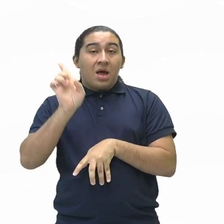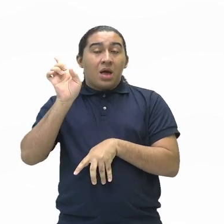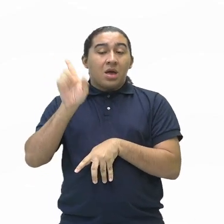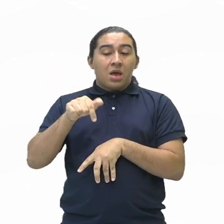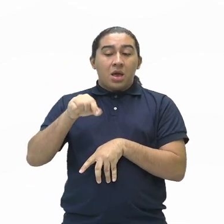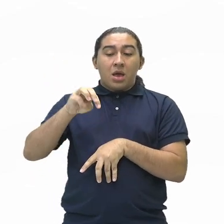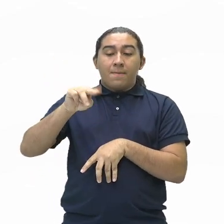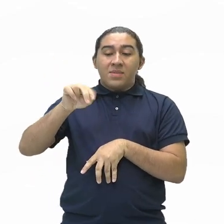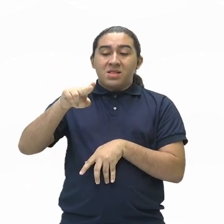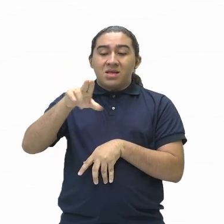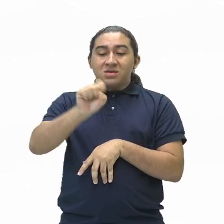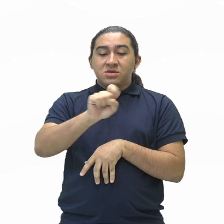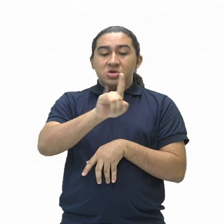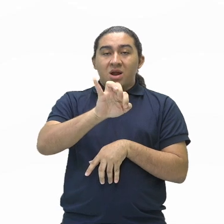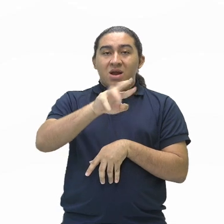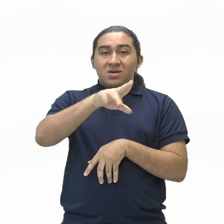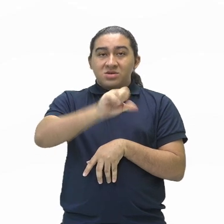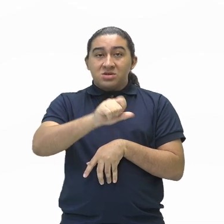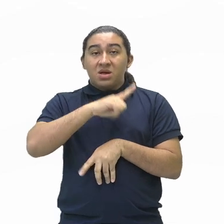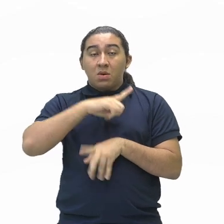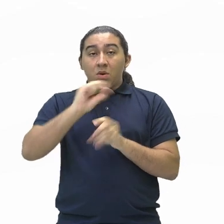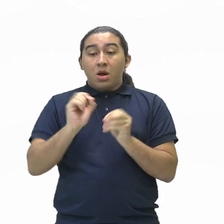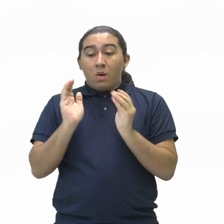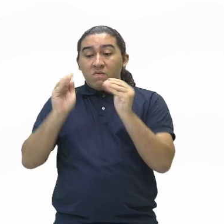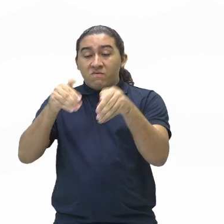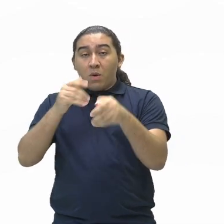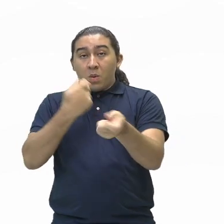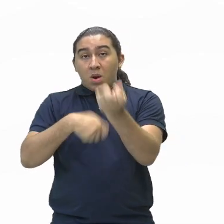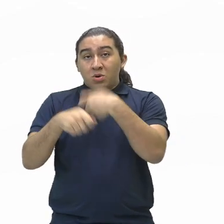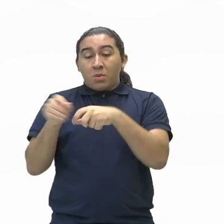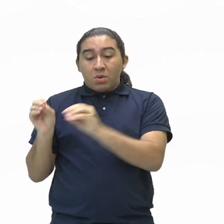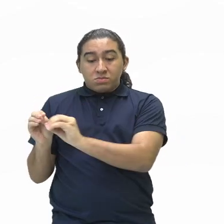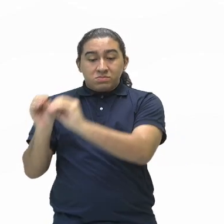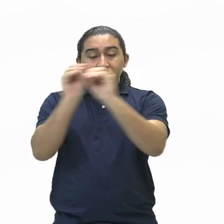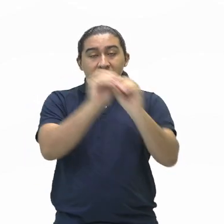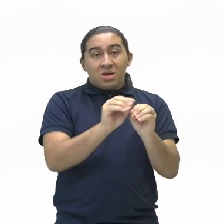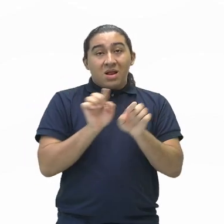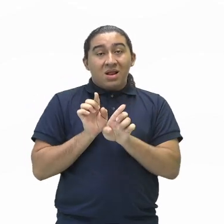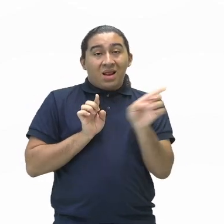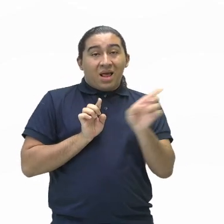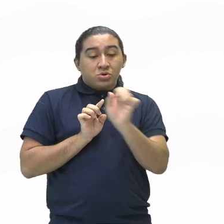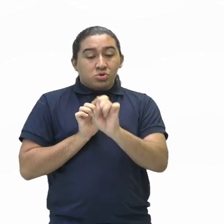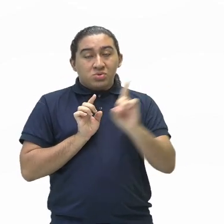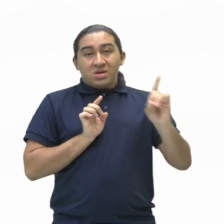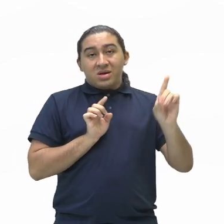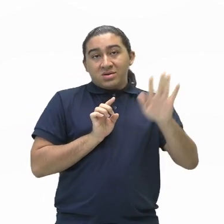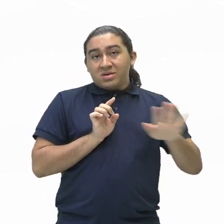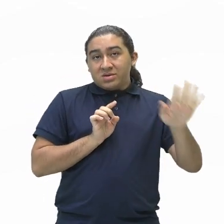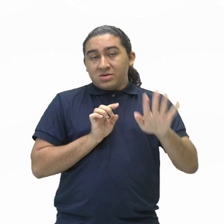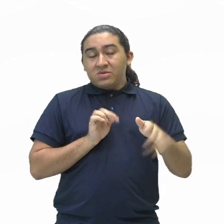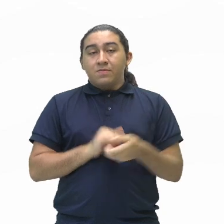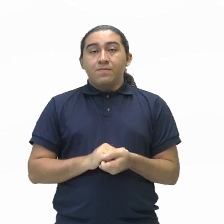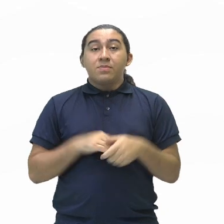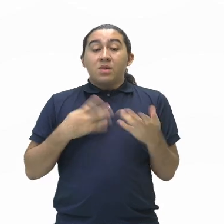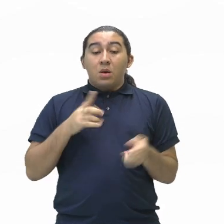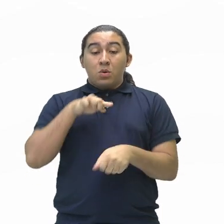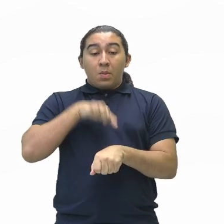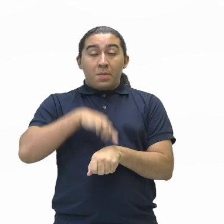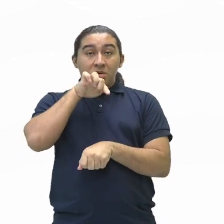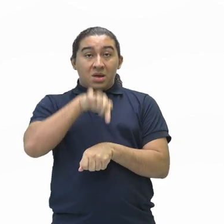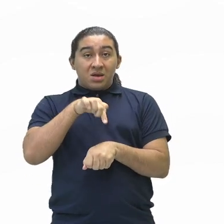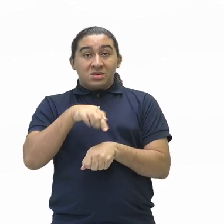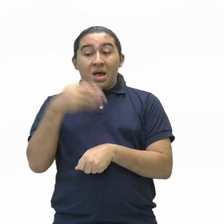eixo econômico da colônia para o Sudeste. Então, nesse momento em que a produção